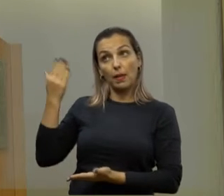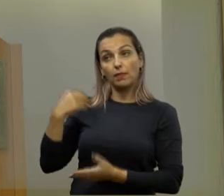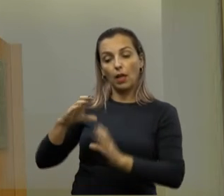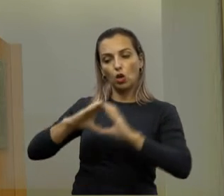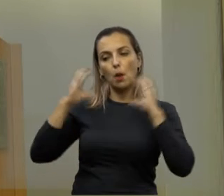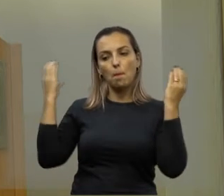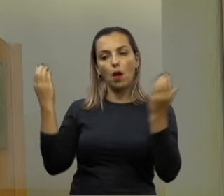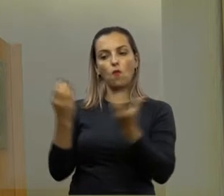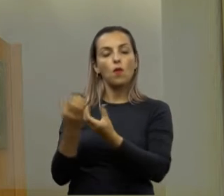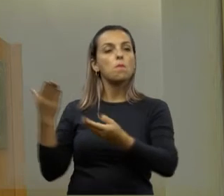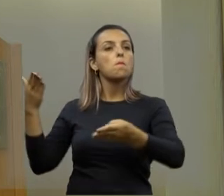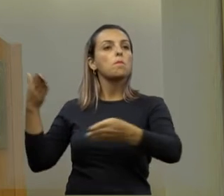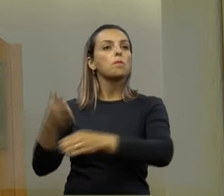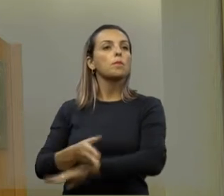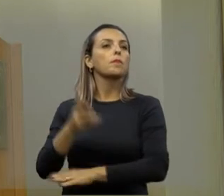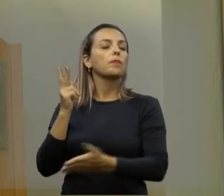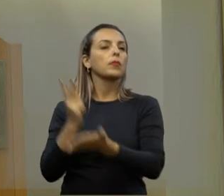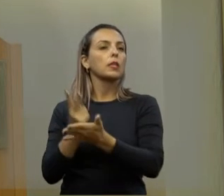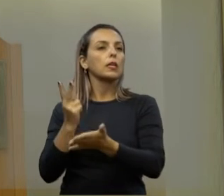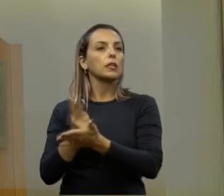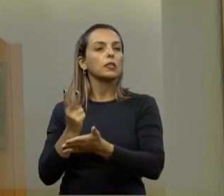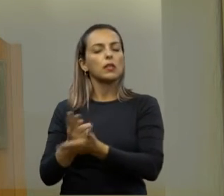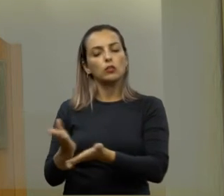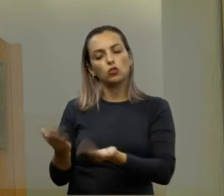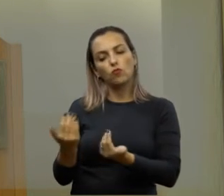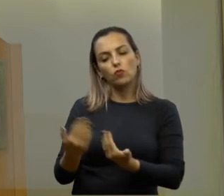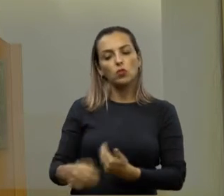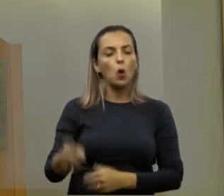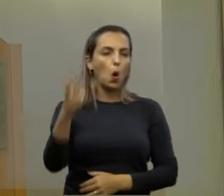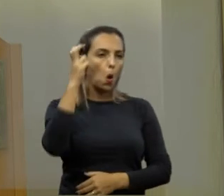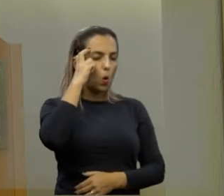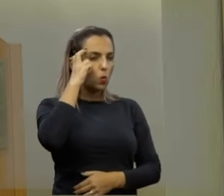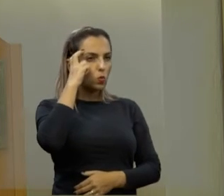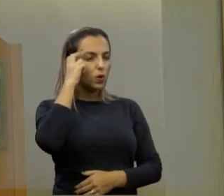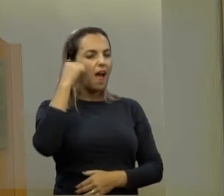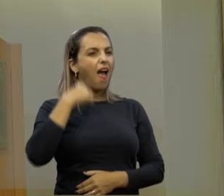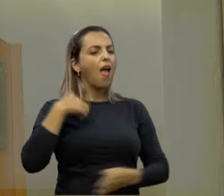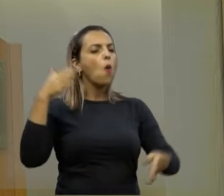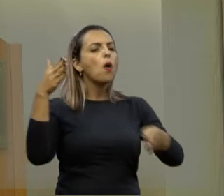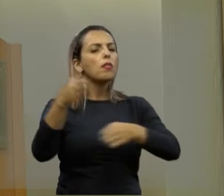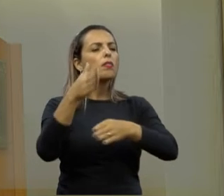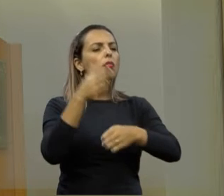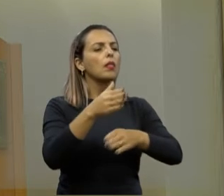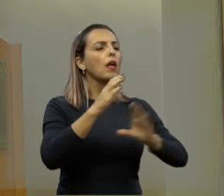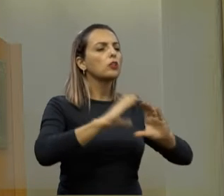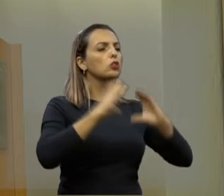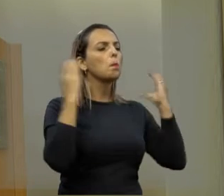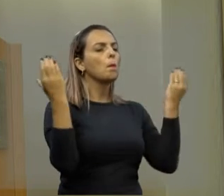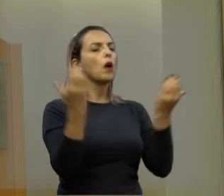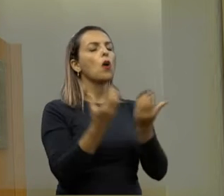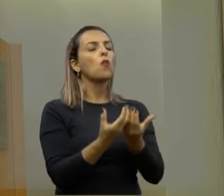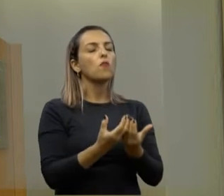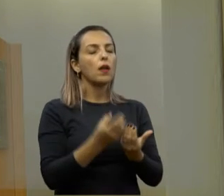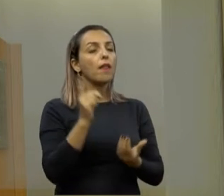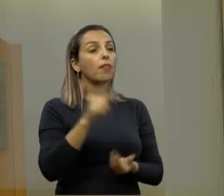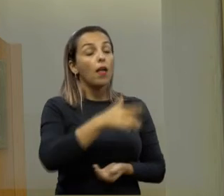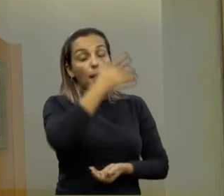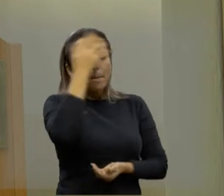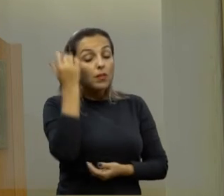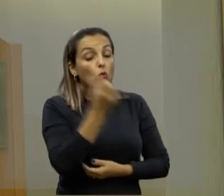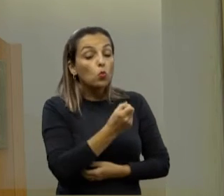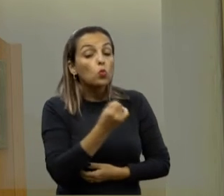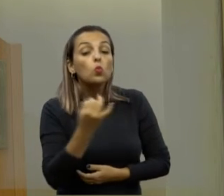conferência Municipal seja da Juventude ou seja da cultura não perdi uma conferência Municipal e quantas pessoas